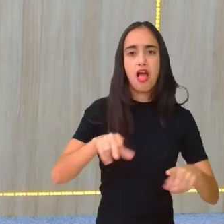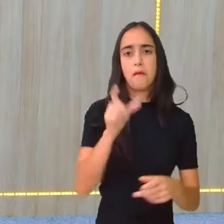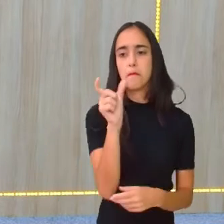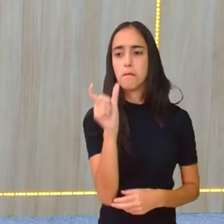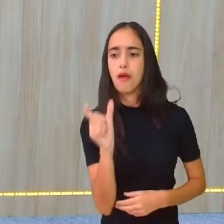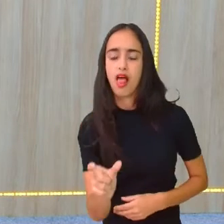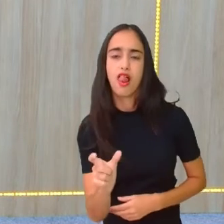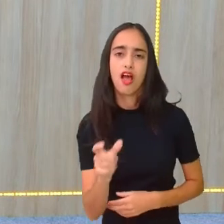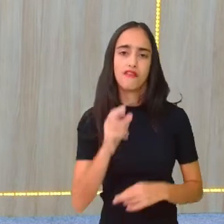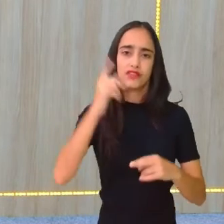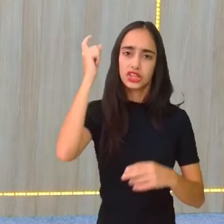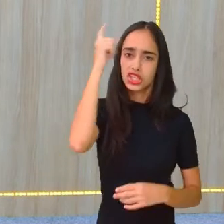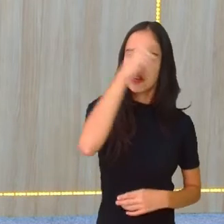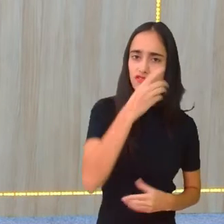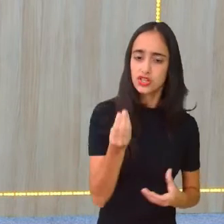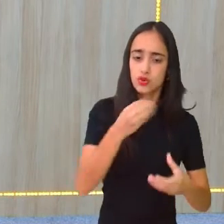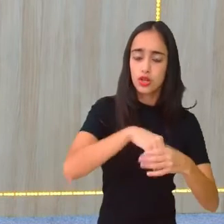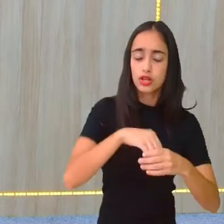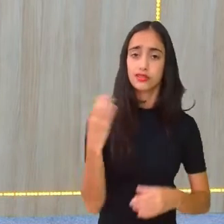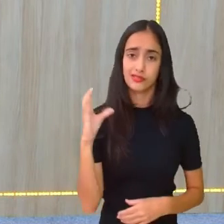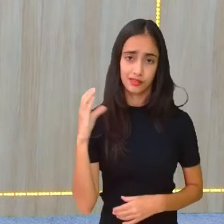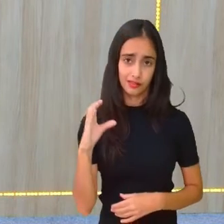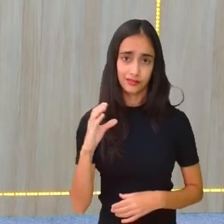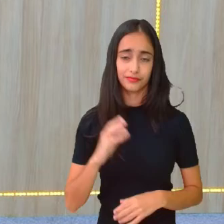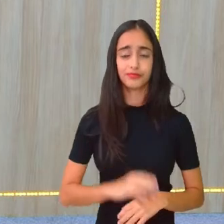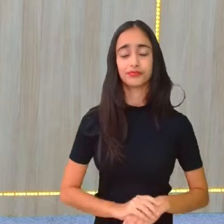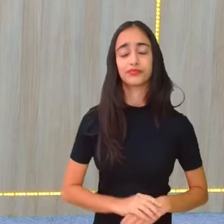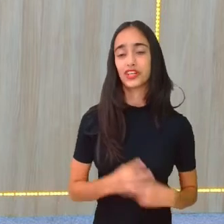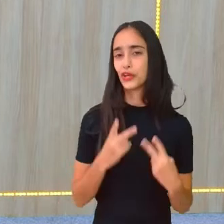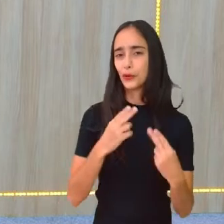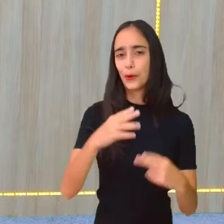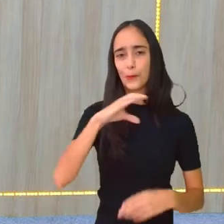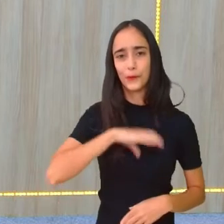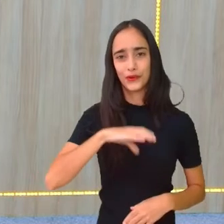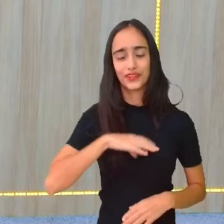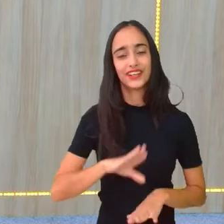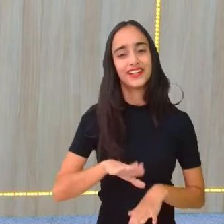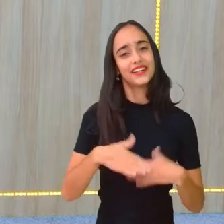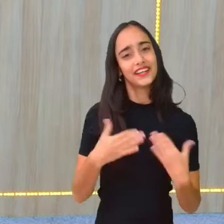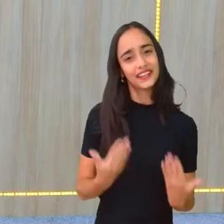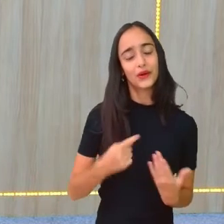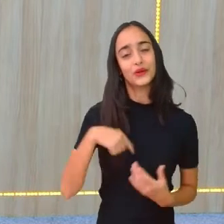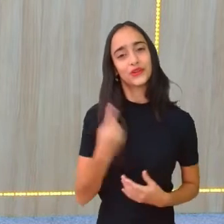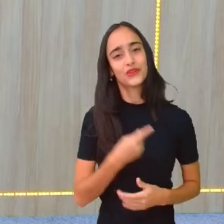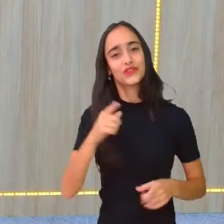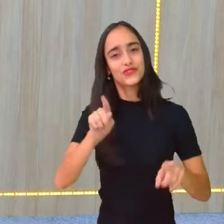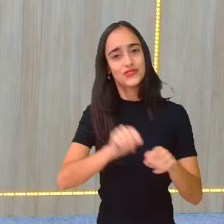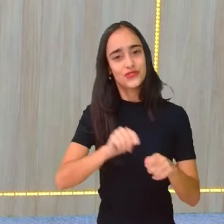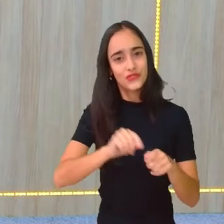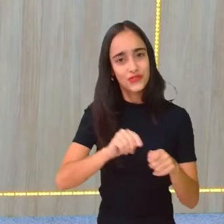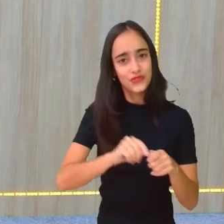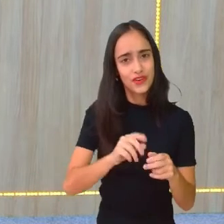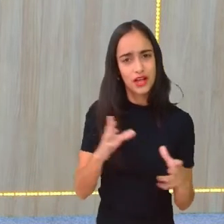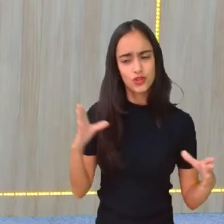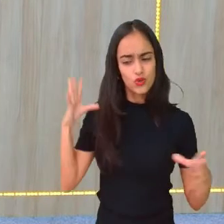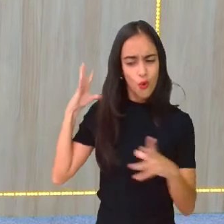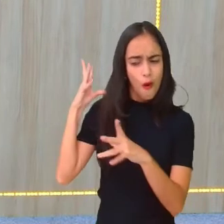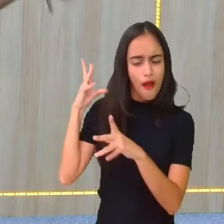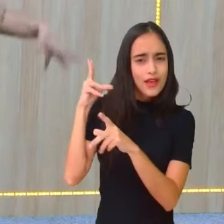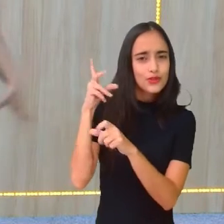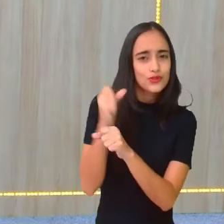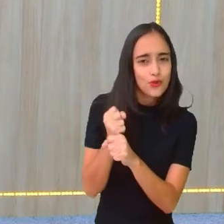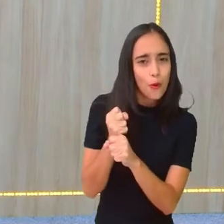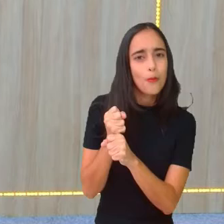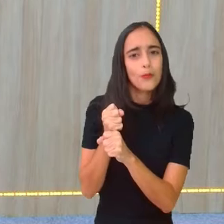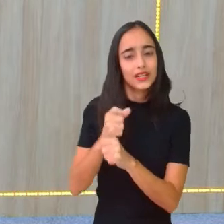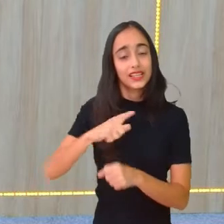gente vai lá, topifica e faz um resuminho, ou seja, as informações principais daquilo que havia no texto maior, no texto